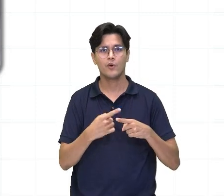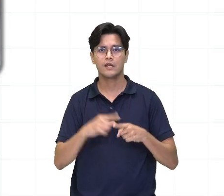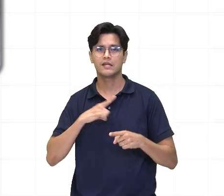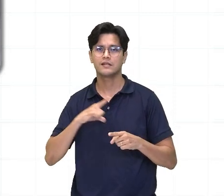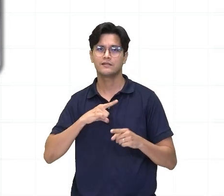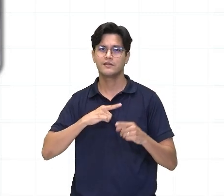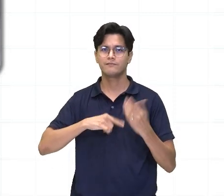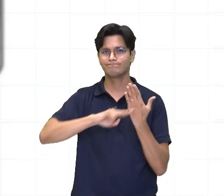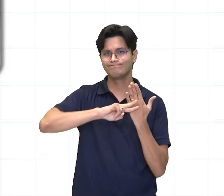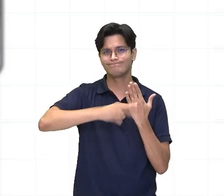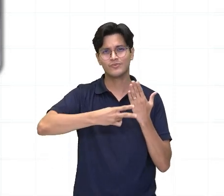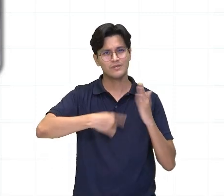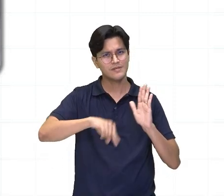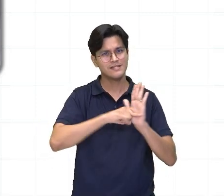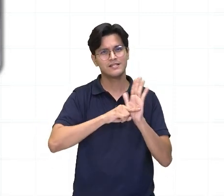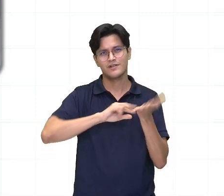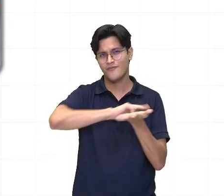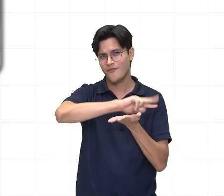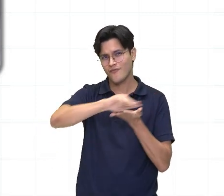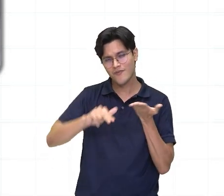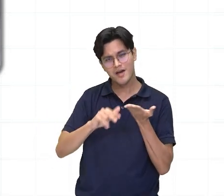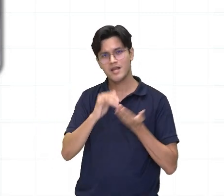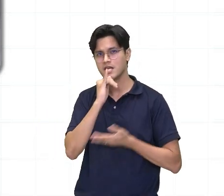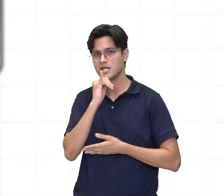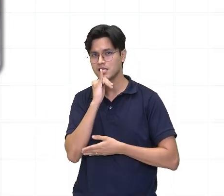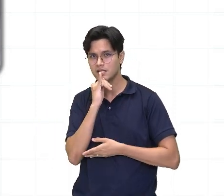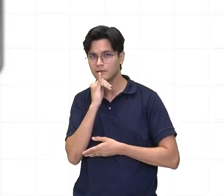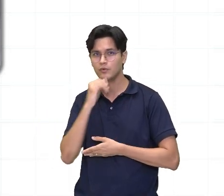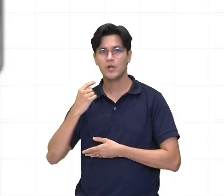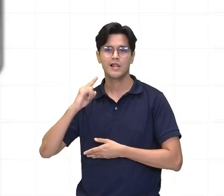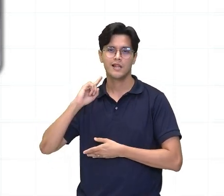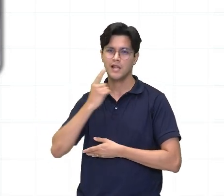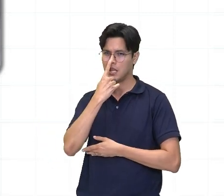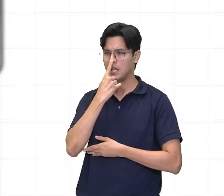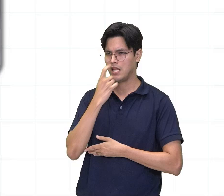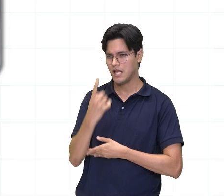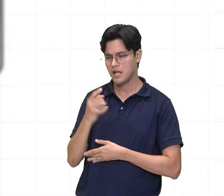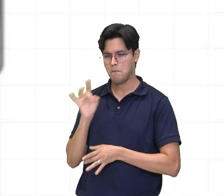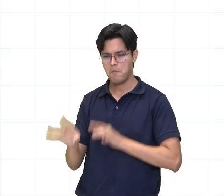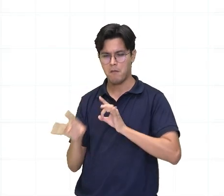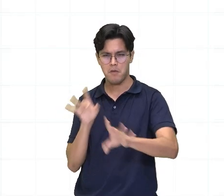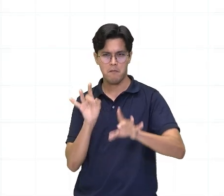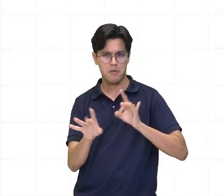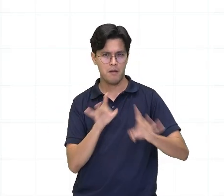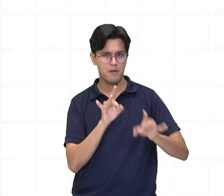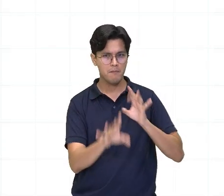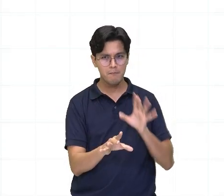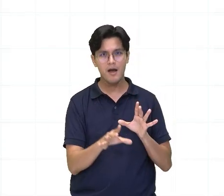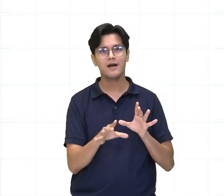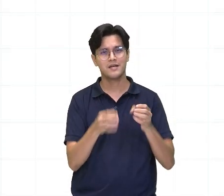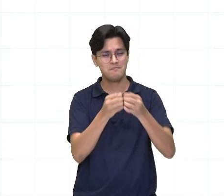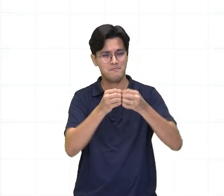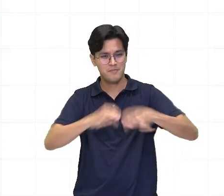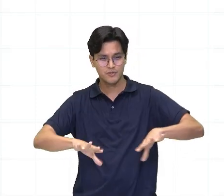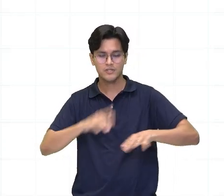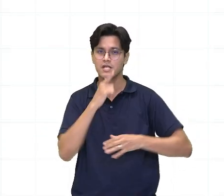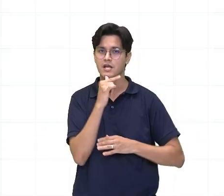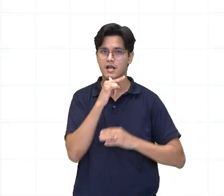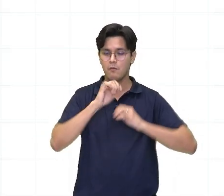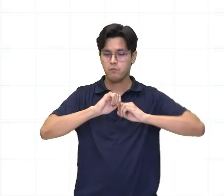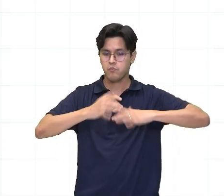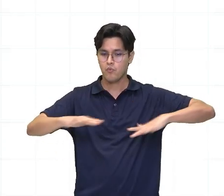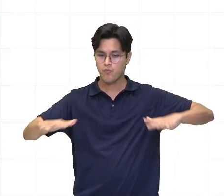impactos nos oceanos, certo? Temos aí o gás natural, que é um dos derivados